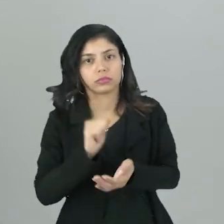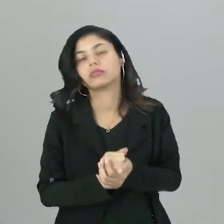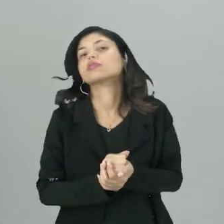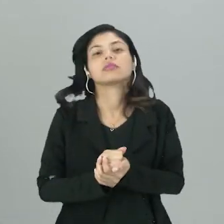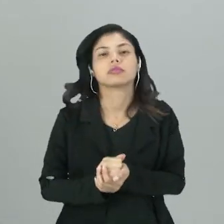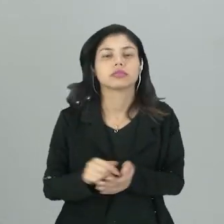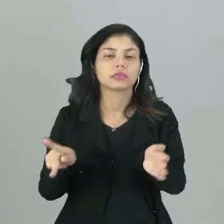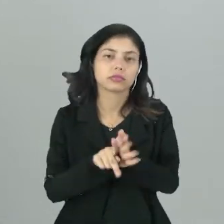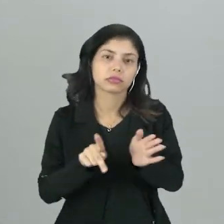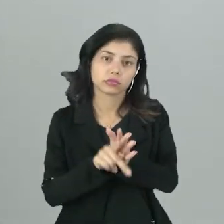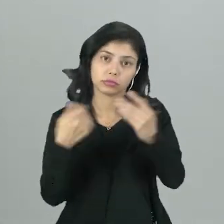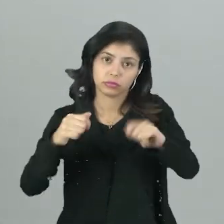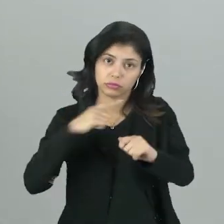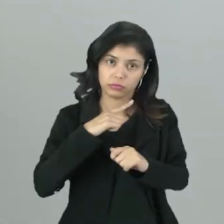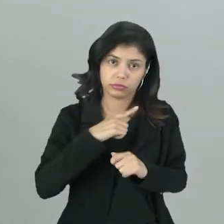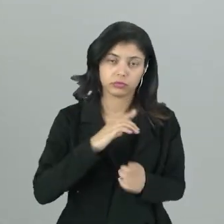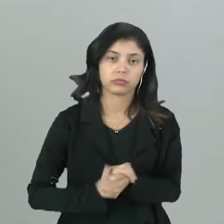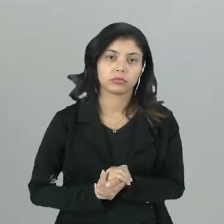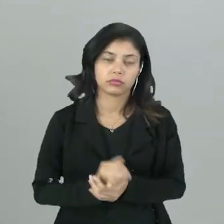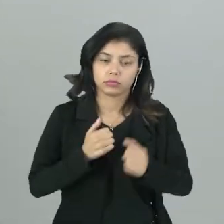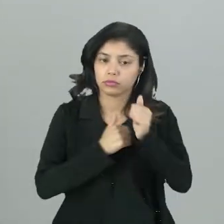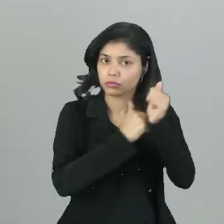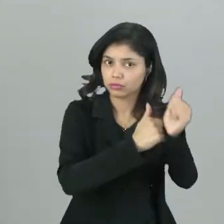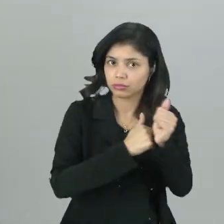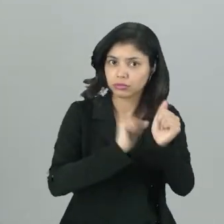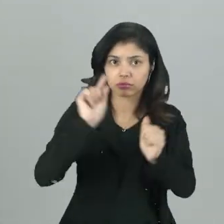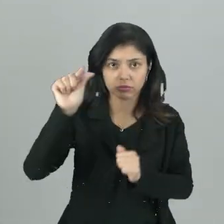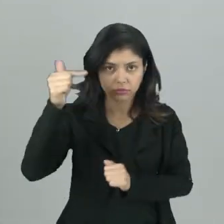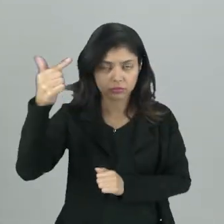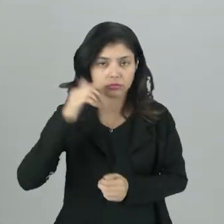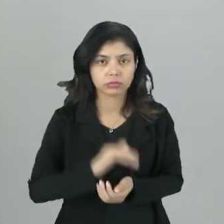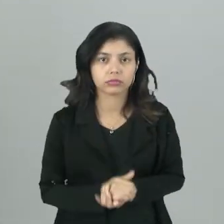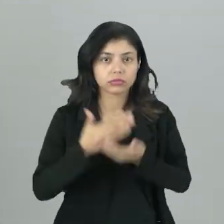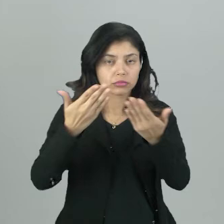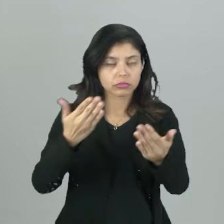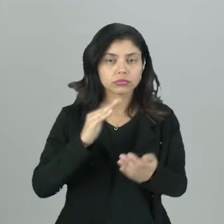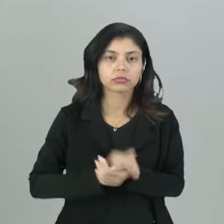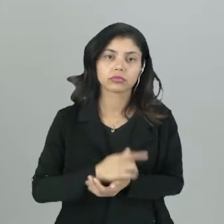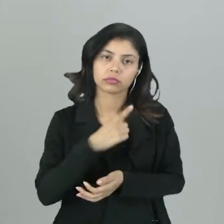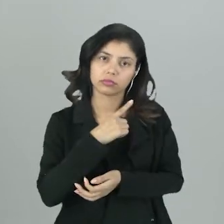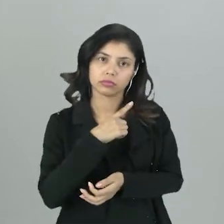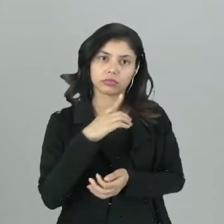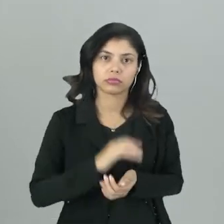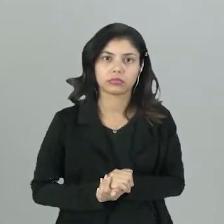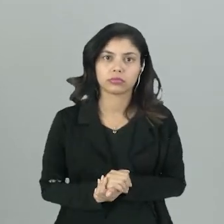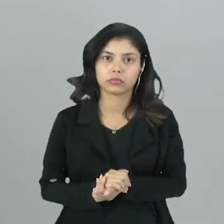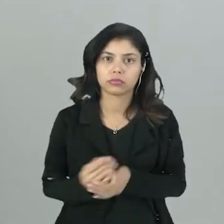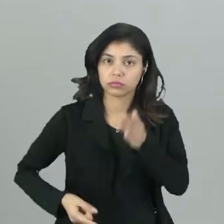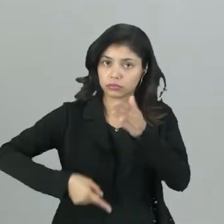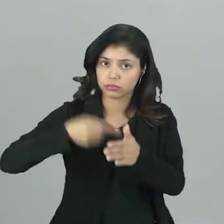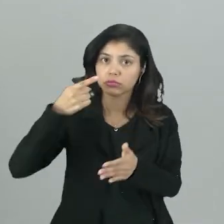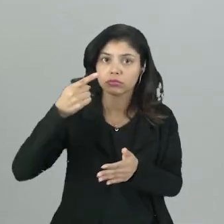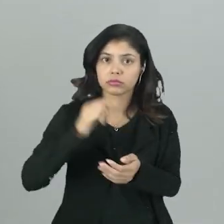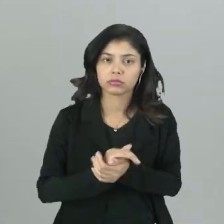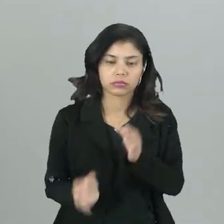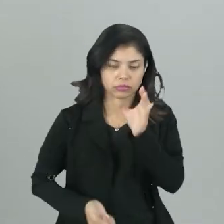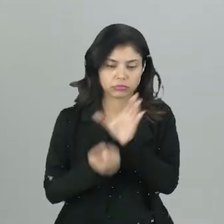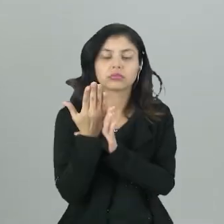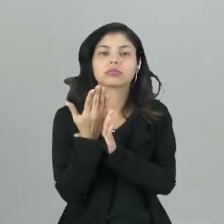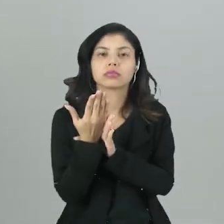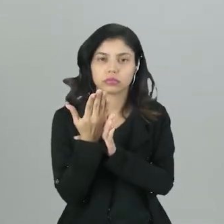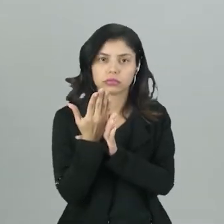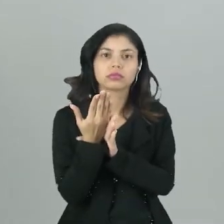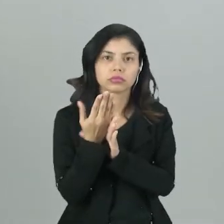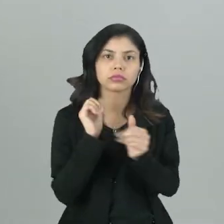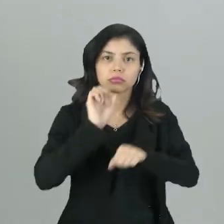privilegiada, então elas deveriam ser seguidas pelos demais. É aí que a gente tem as primeiras origens de